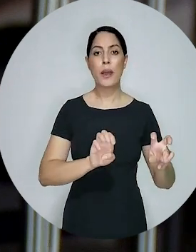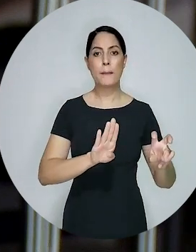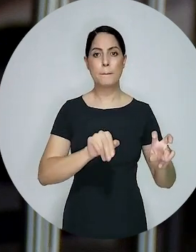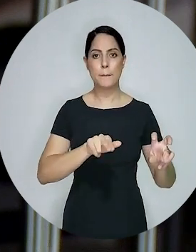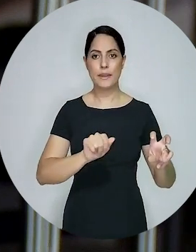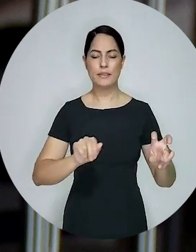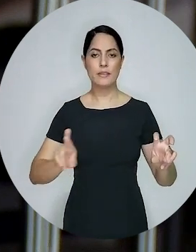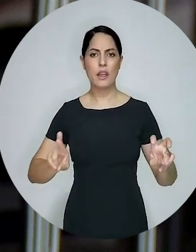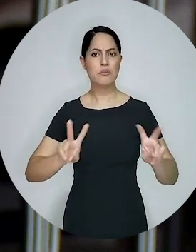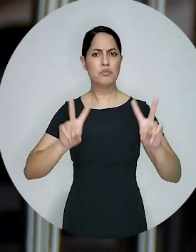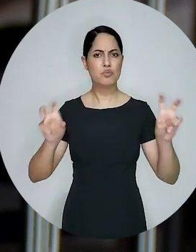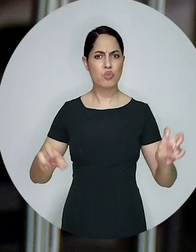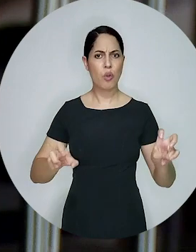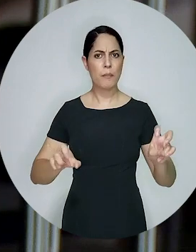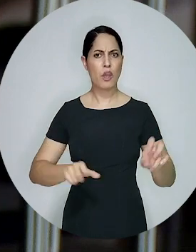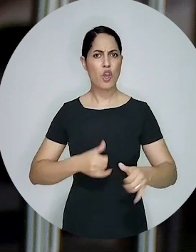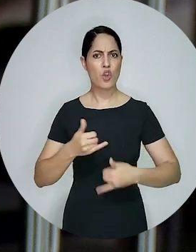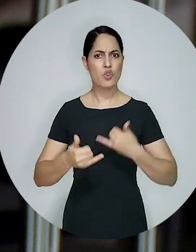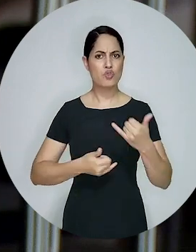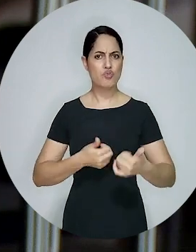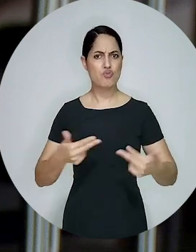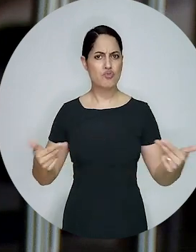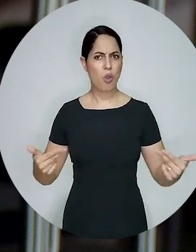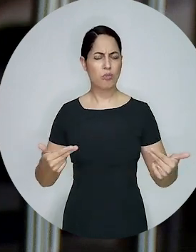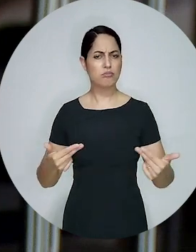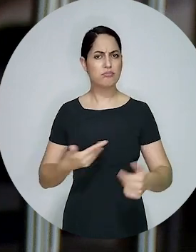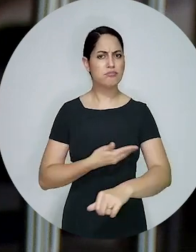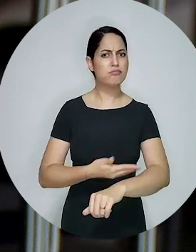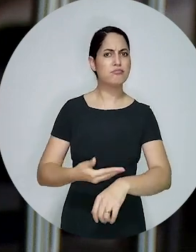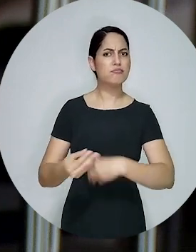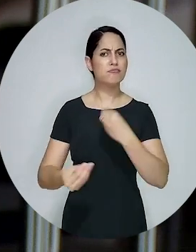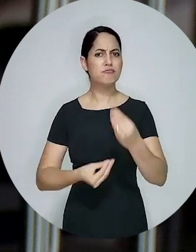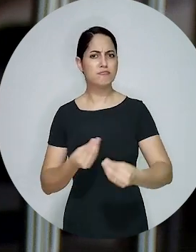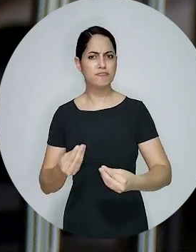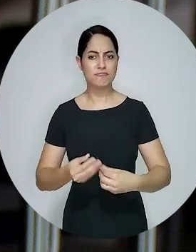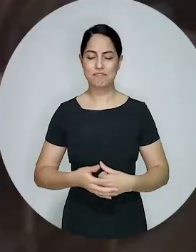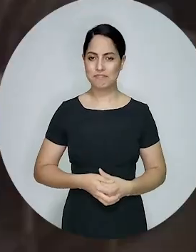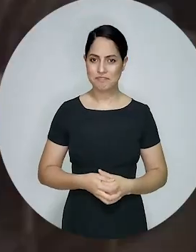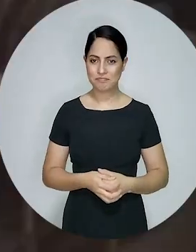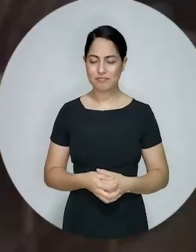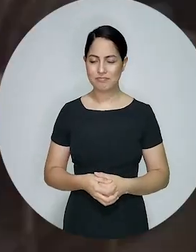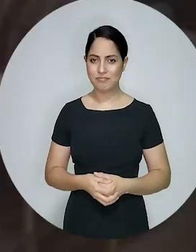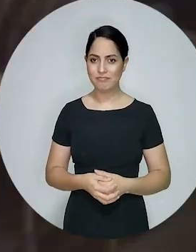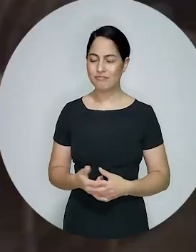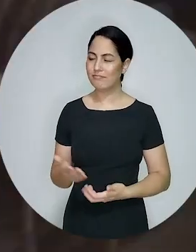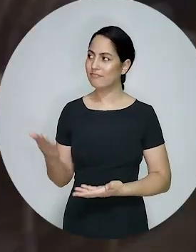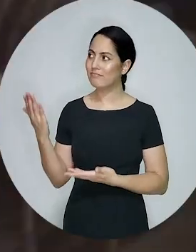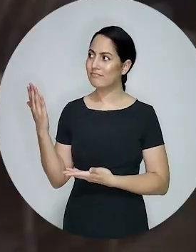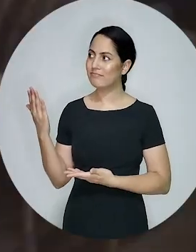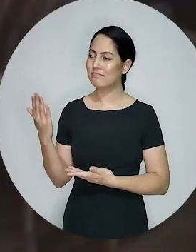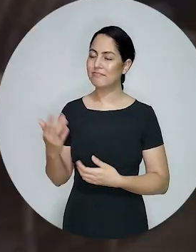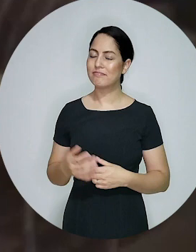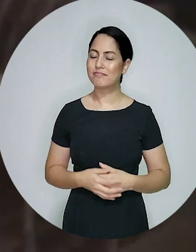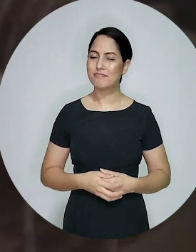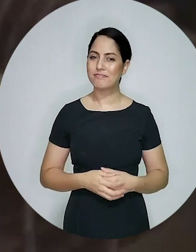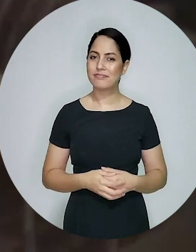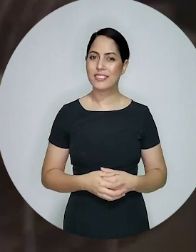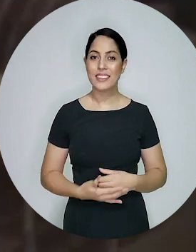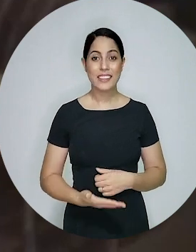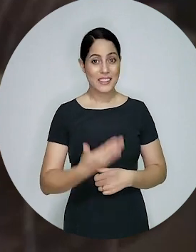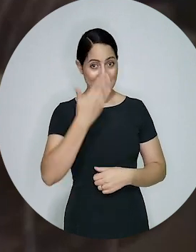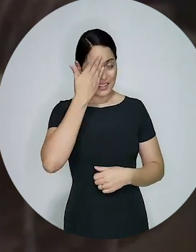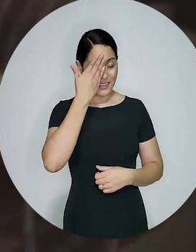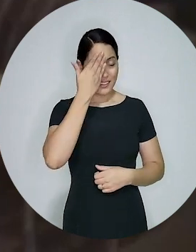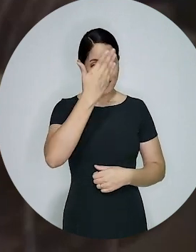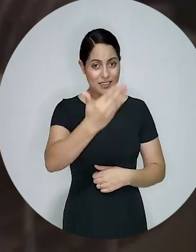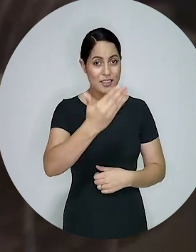tratou das melhores práticas de regulação de jogo. Confira. Eu preciso agradecer muito ao